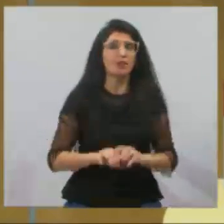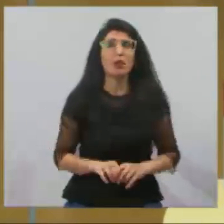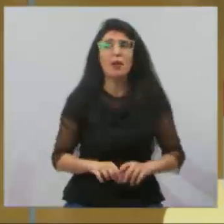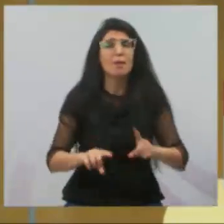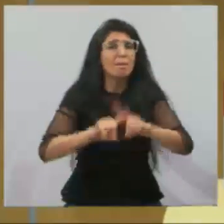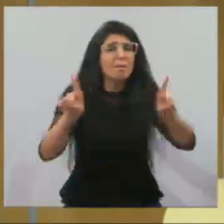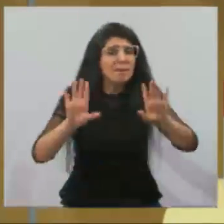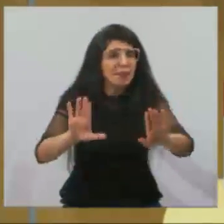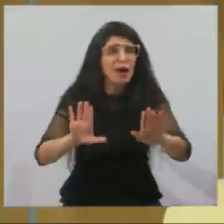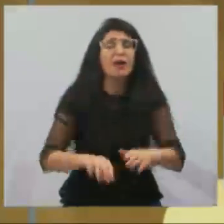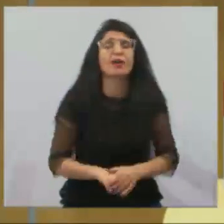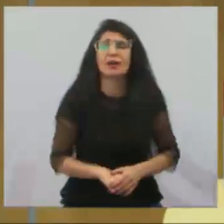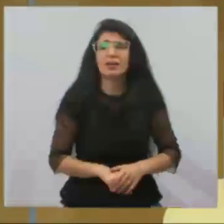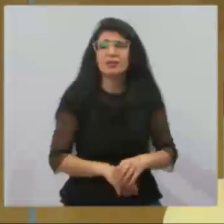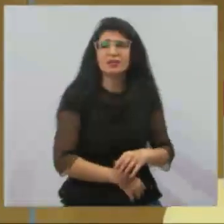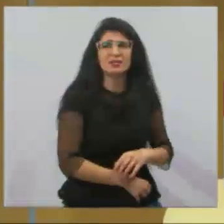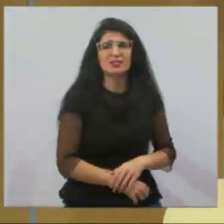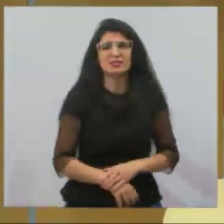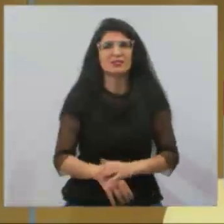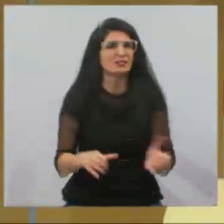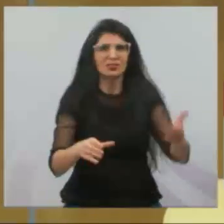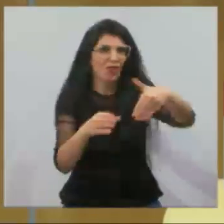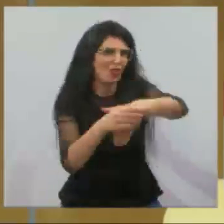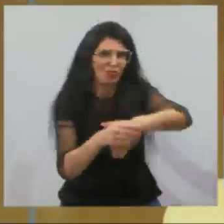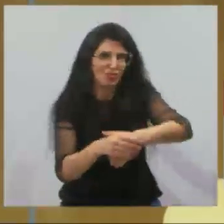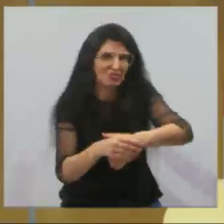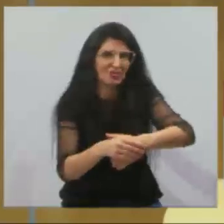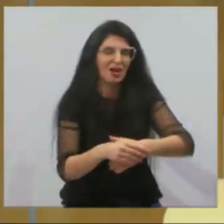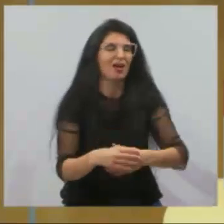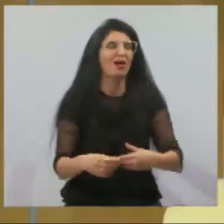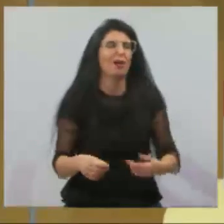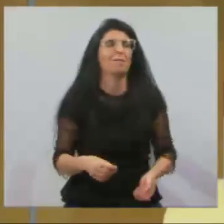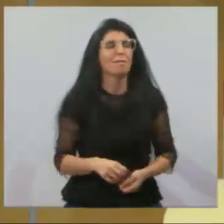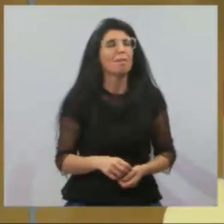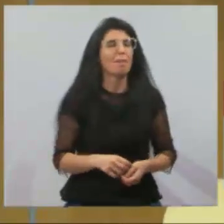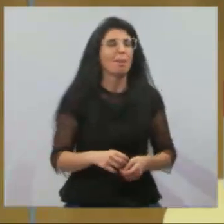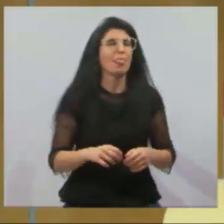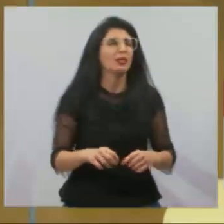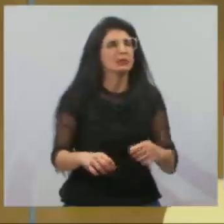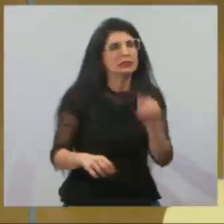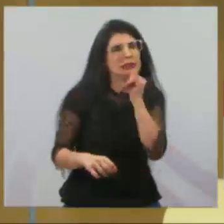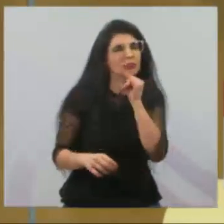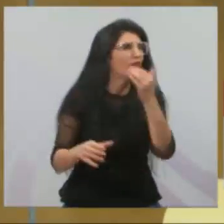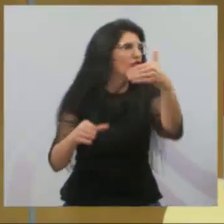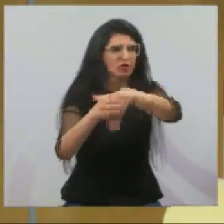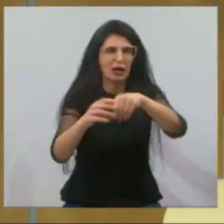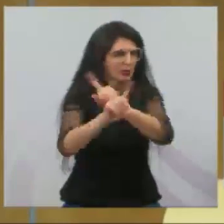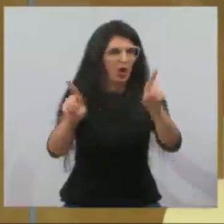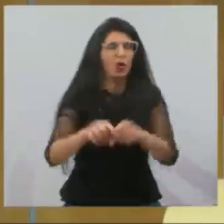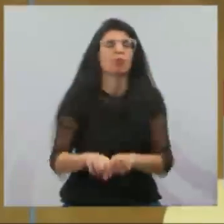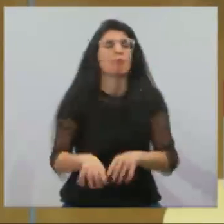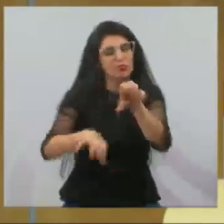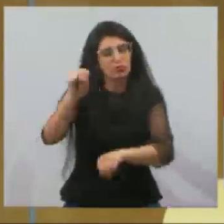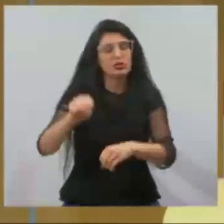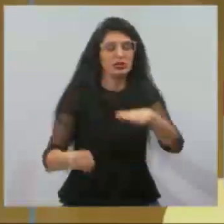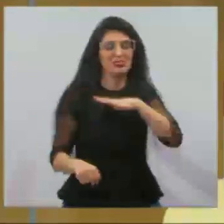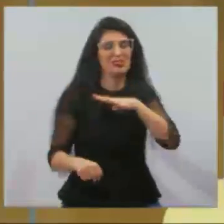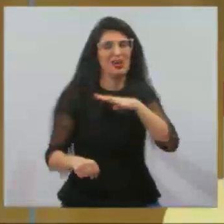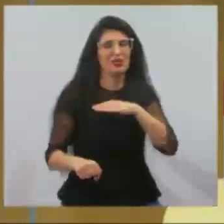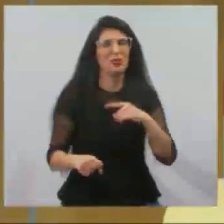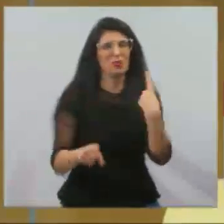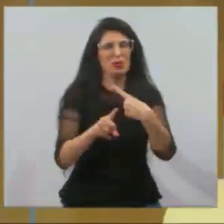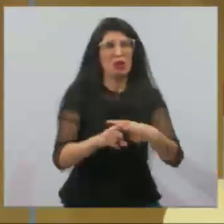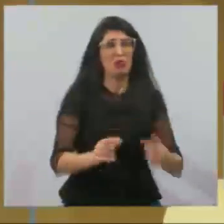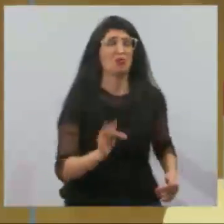esse projeto, o município pode ter uma perca. Eu acho que a gente tem que ser claro nisso. Mas o que se discute foi o que se faltou diálogo com